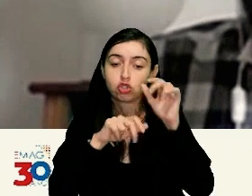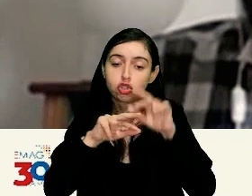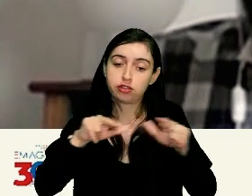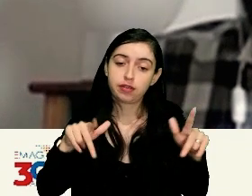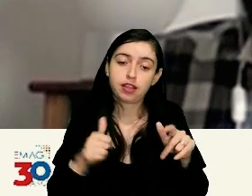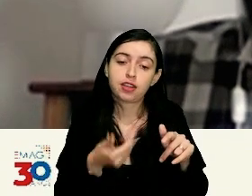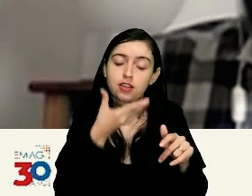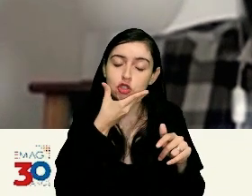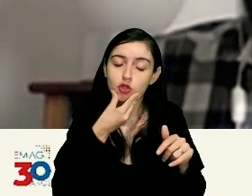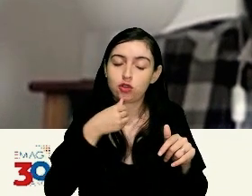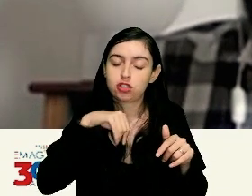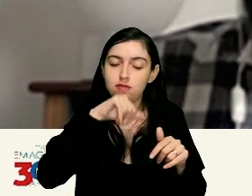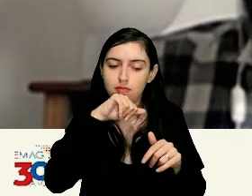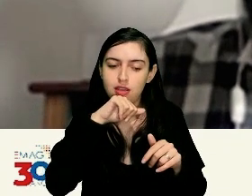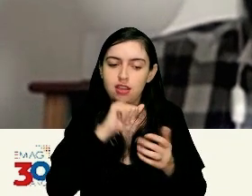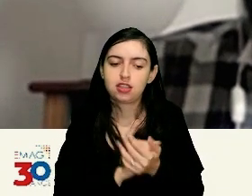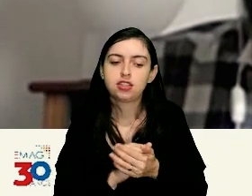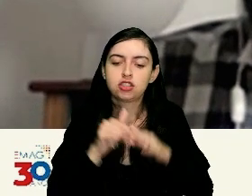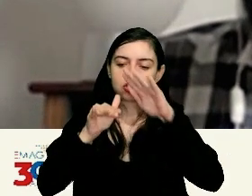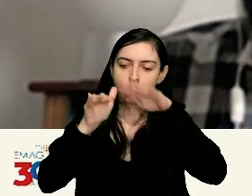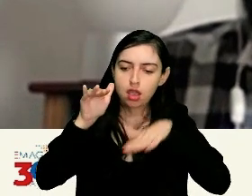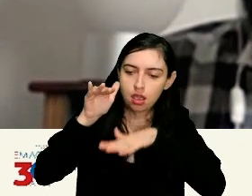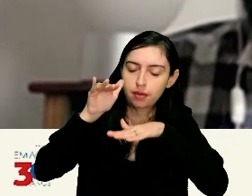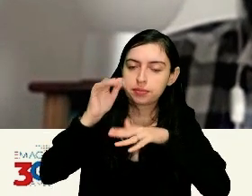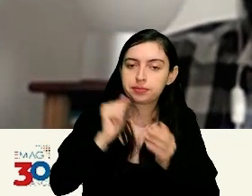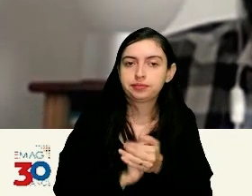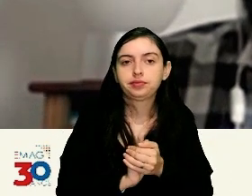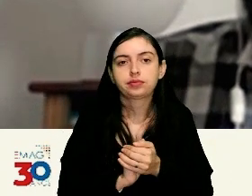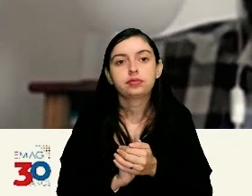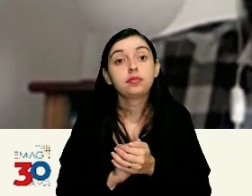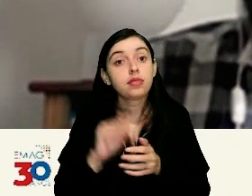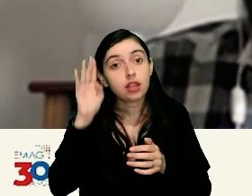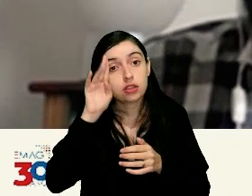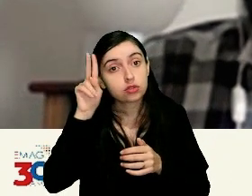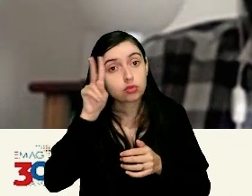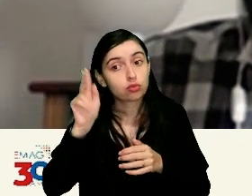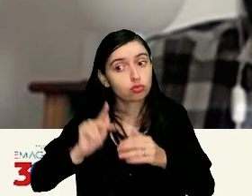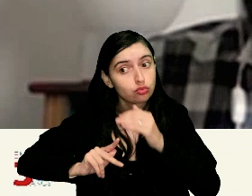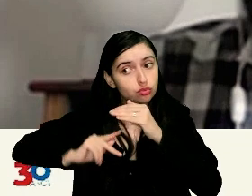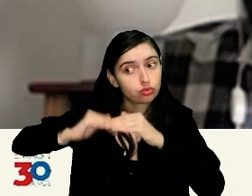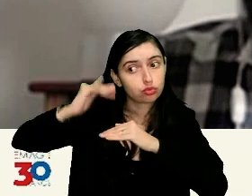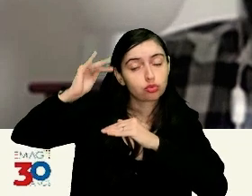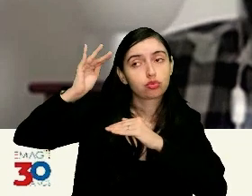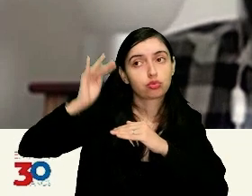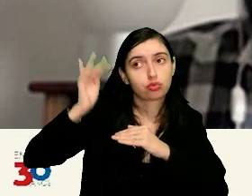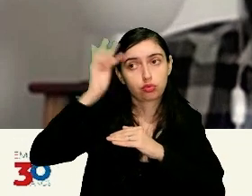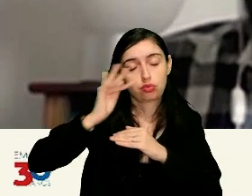tendo repercussões futuras grandes, né? Então, acho que